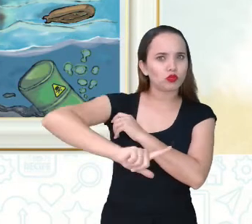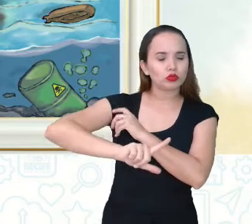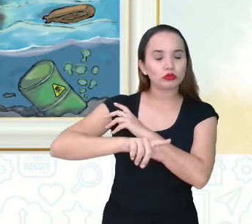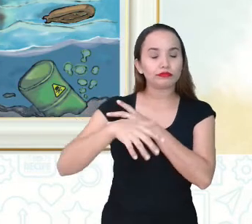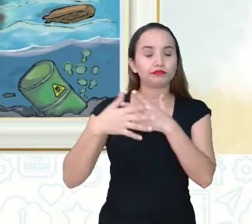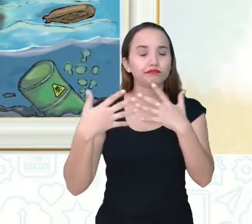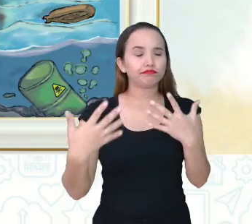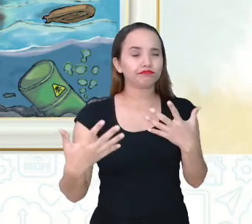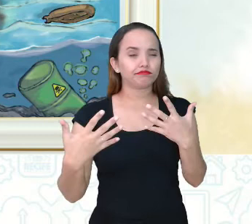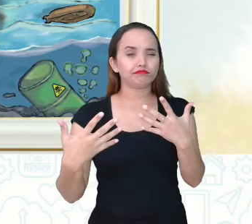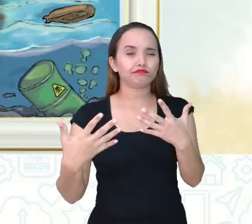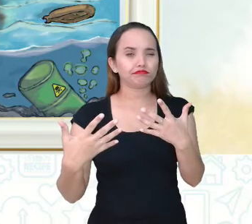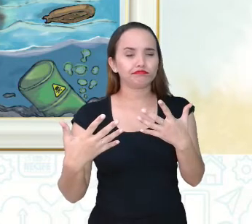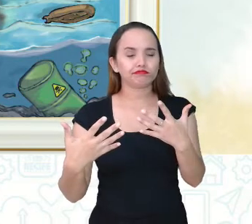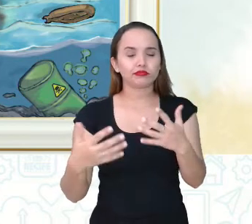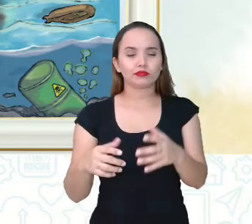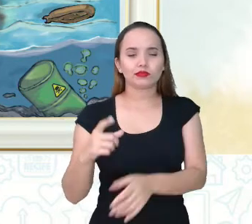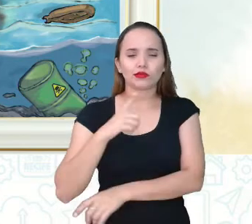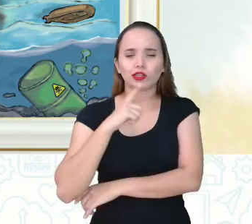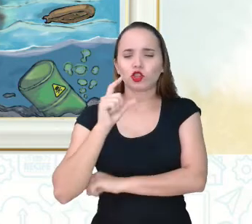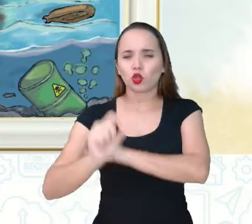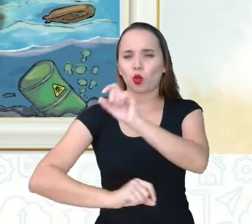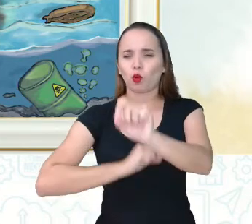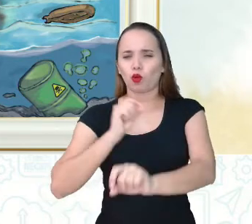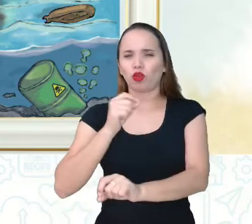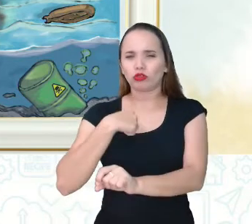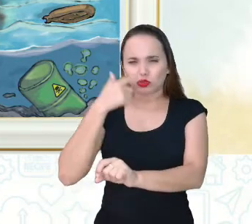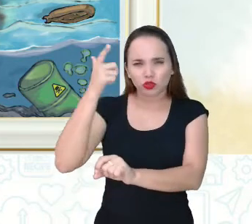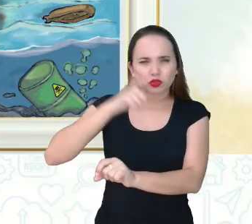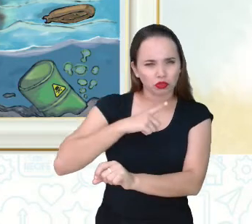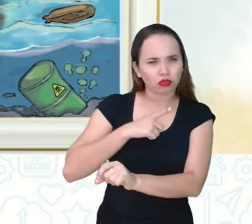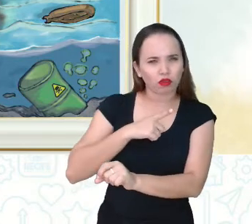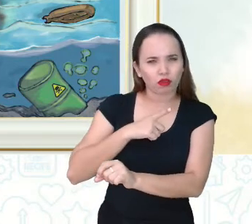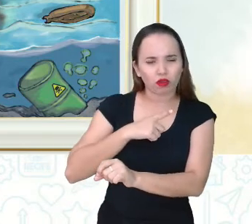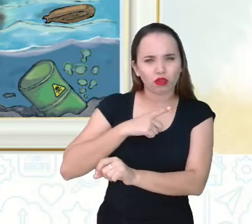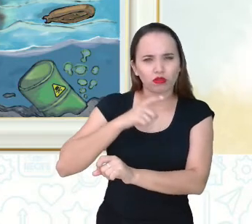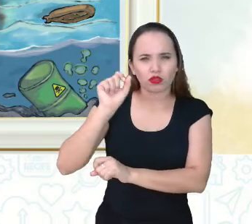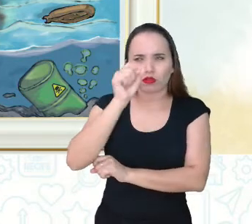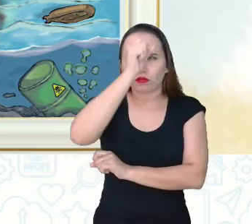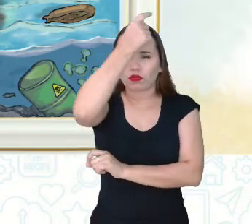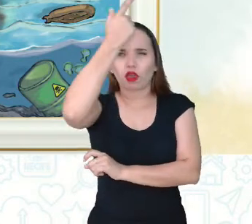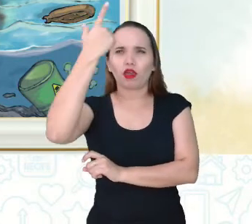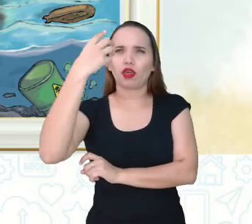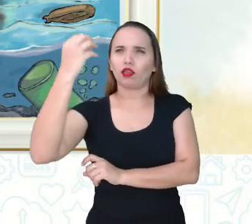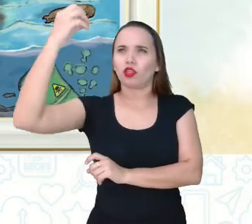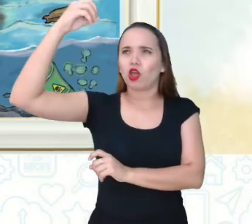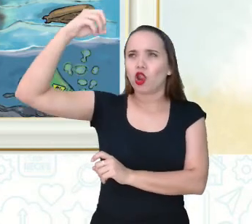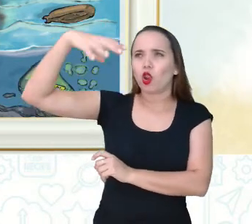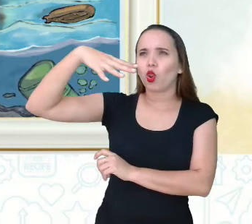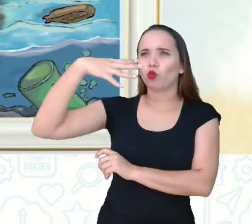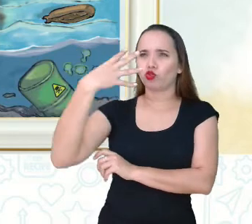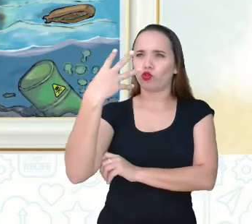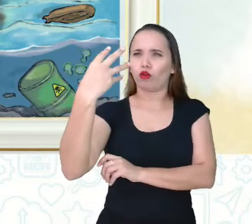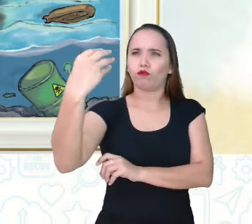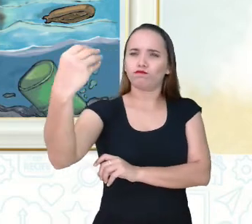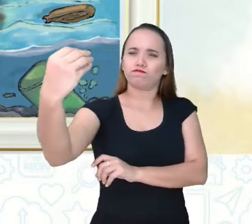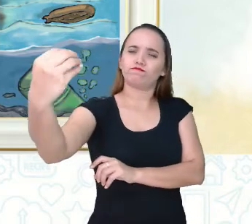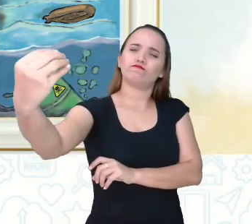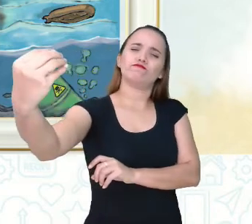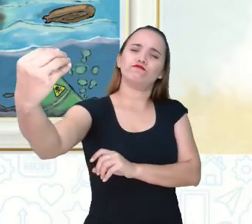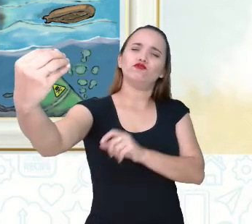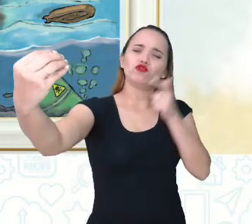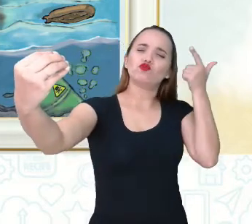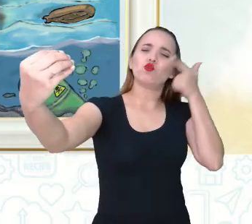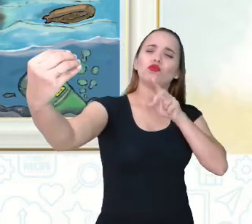que a gente tem, né, essa luz no fim do túnel? Será que é possível a gente